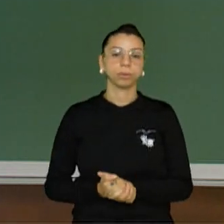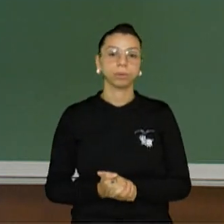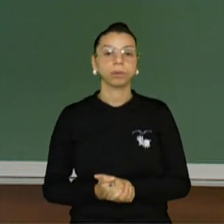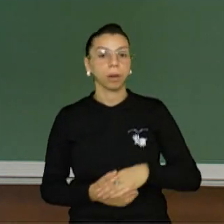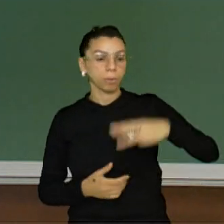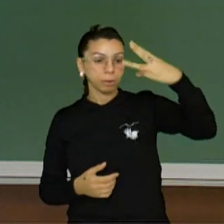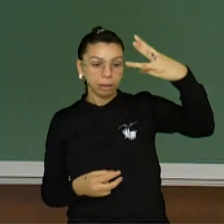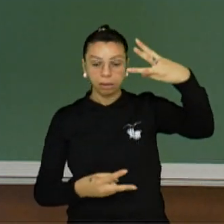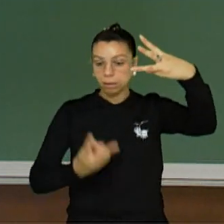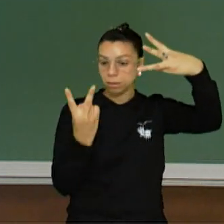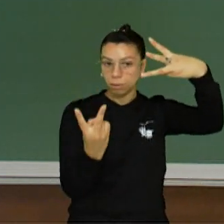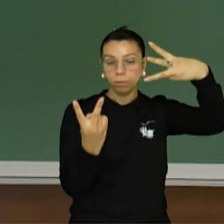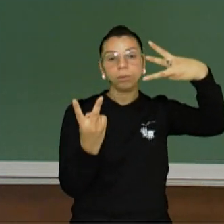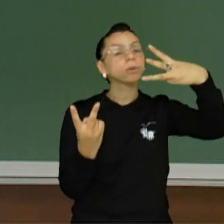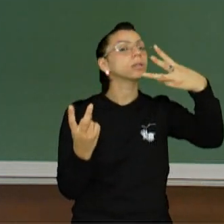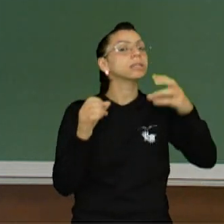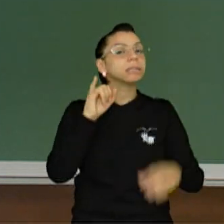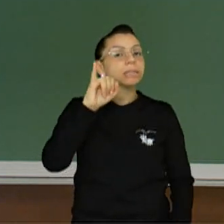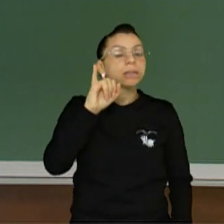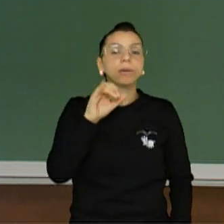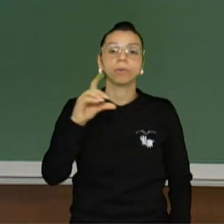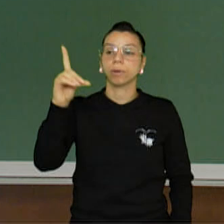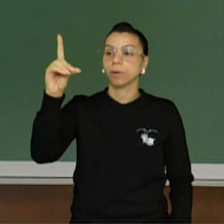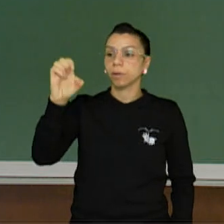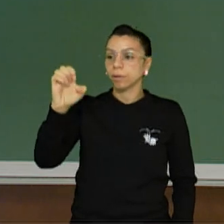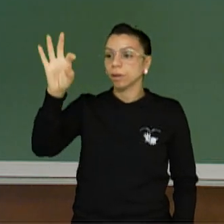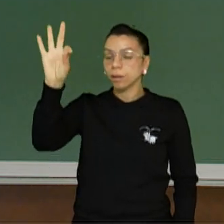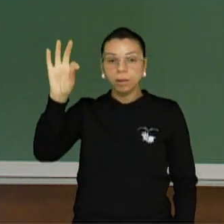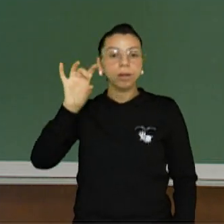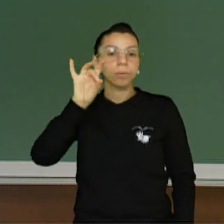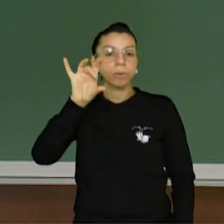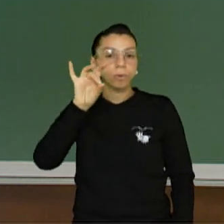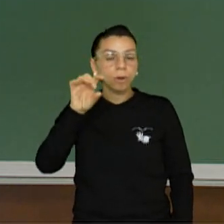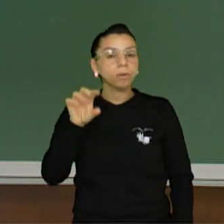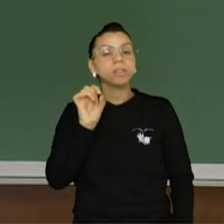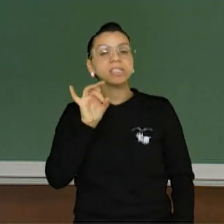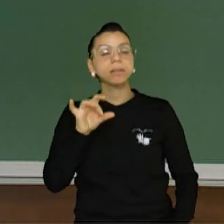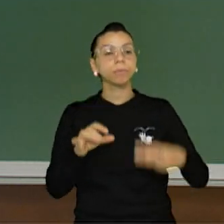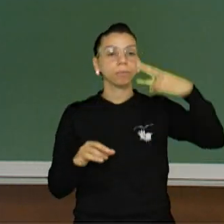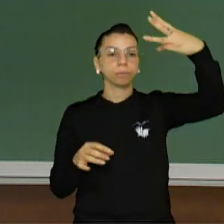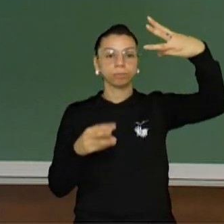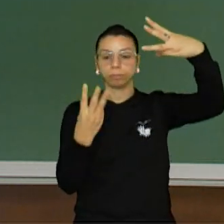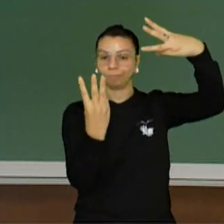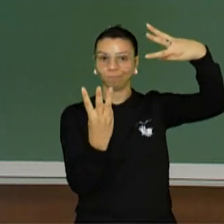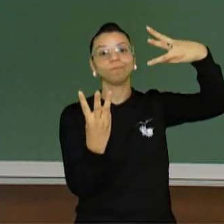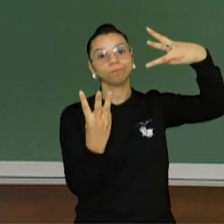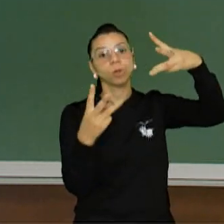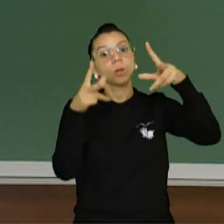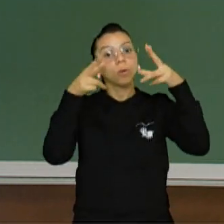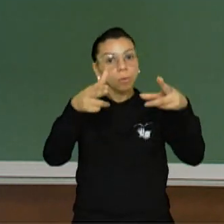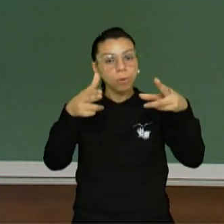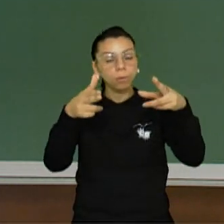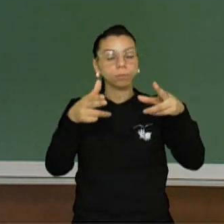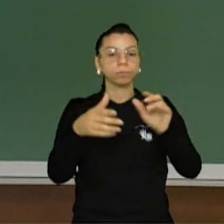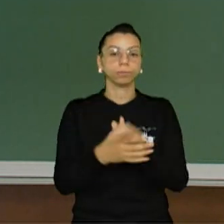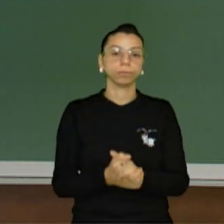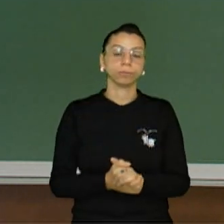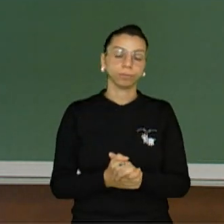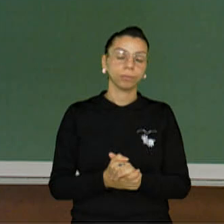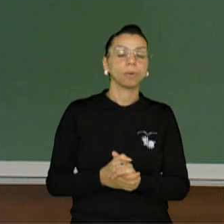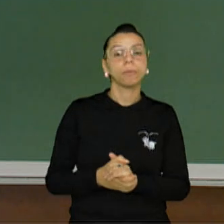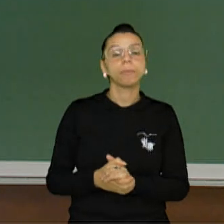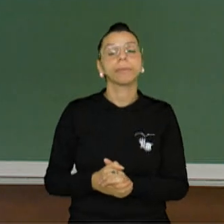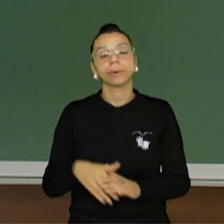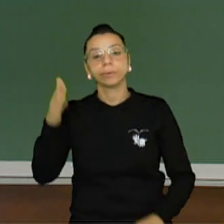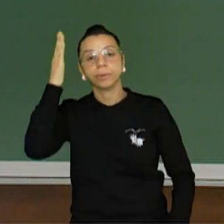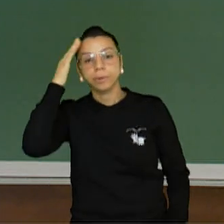calcula determinante somente de matrizes quadradas. Então, para definir se o determinante é zero ou